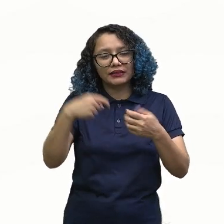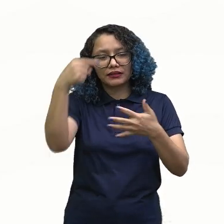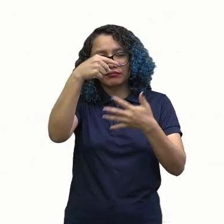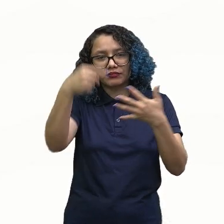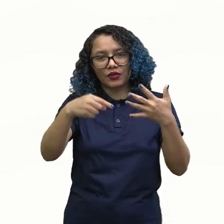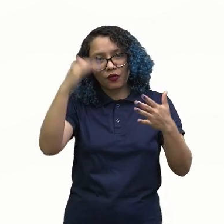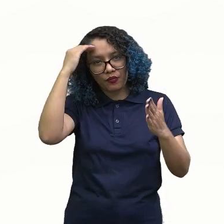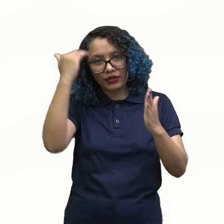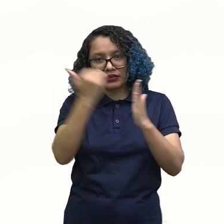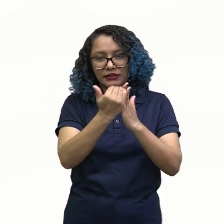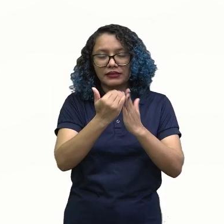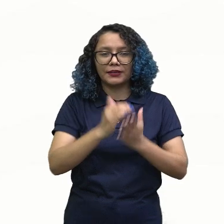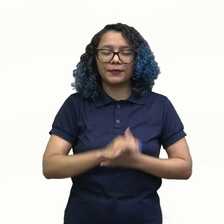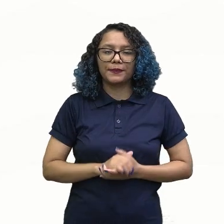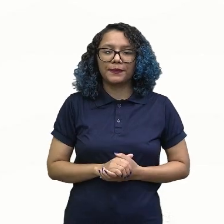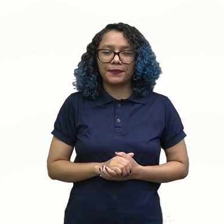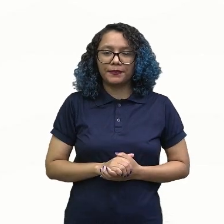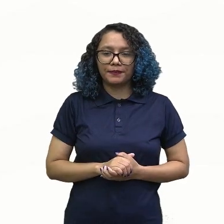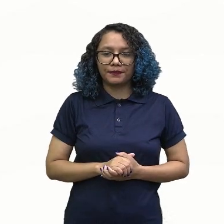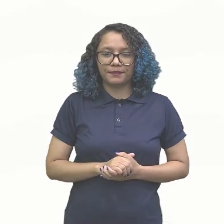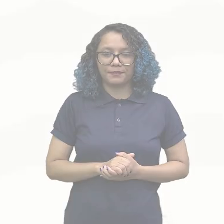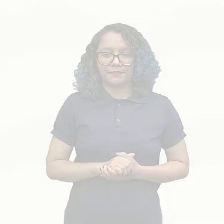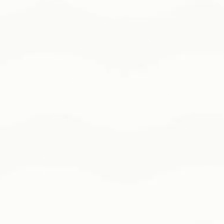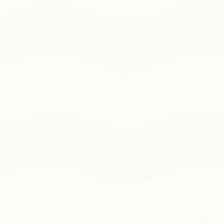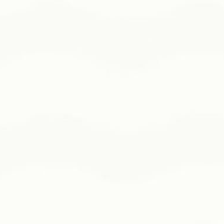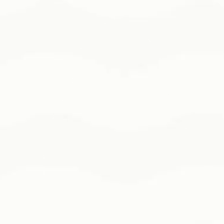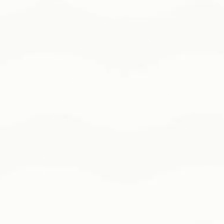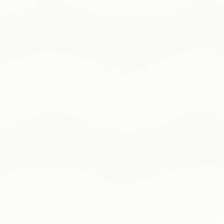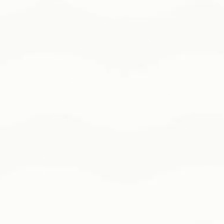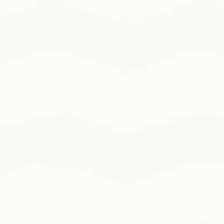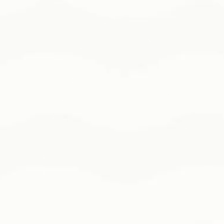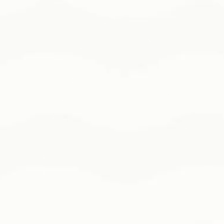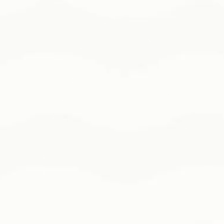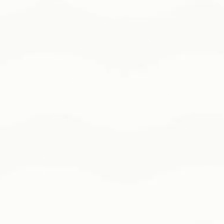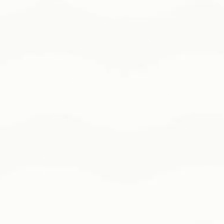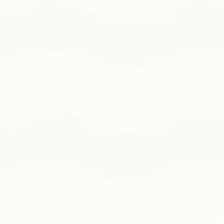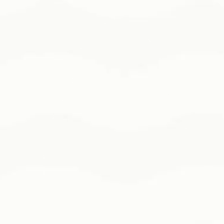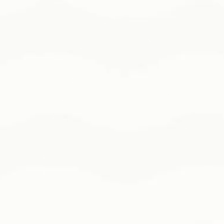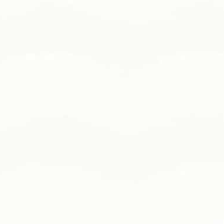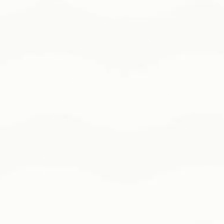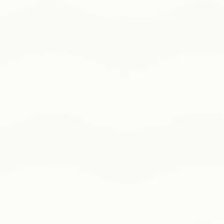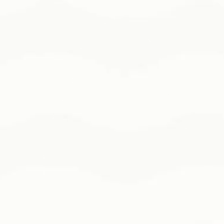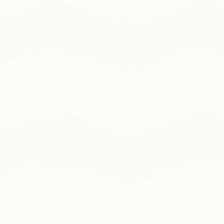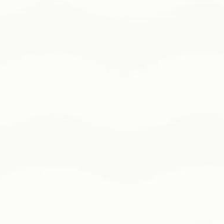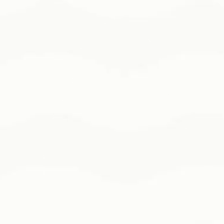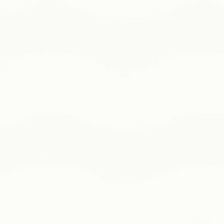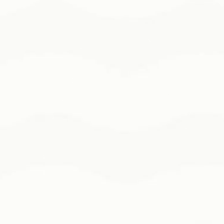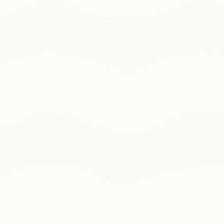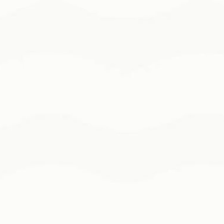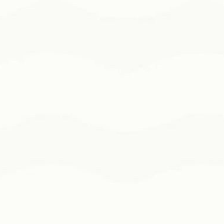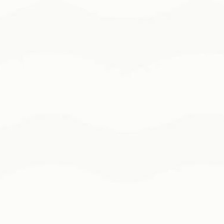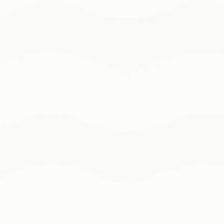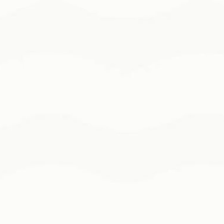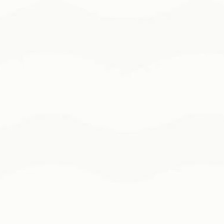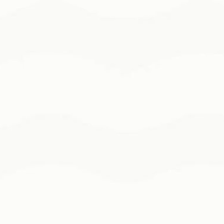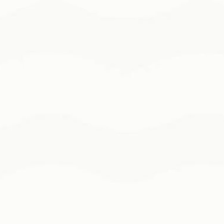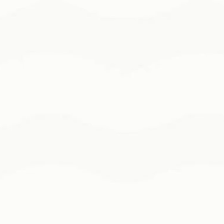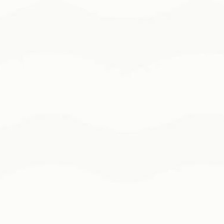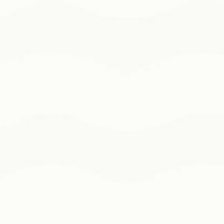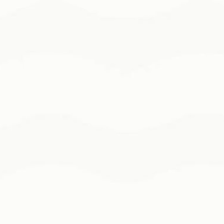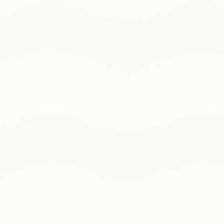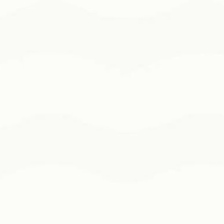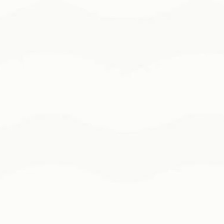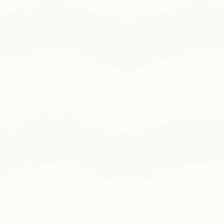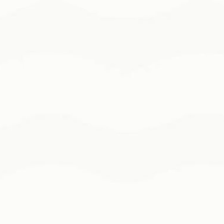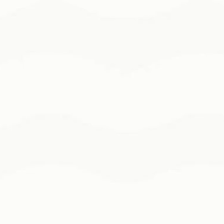5 medidas preventivas, são muito importantes para que não ocorra nenhuma situação que